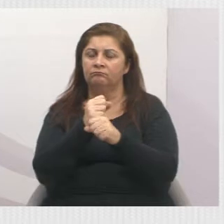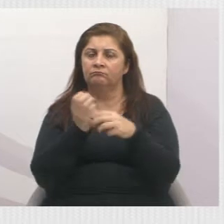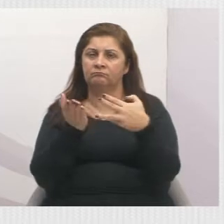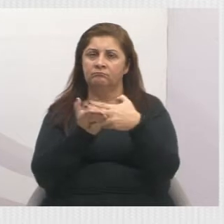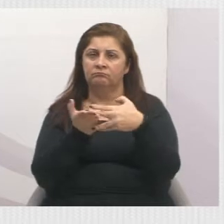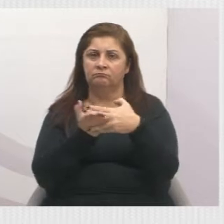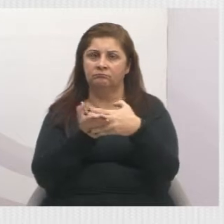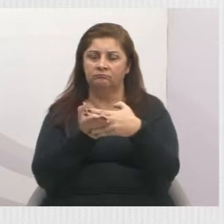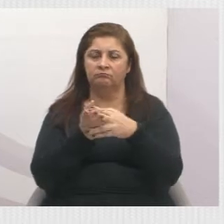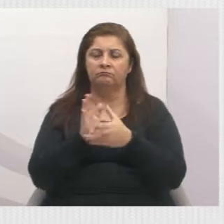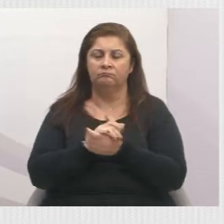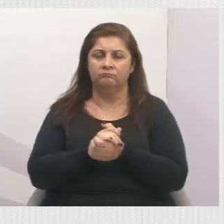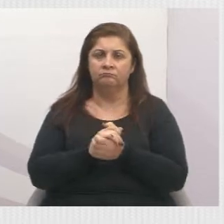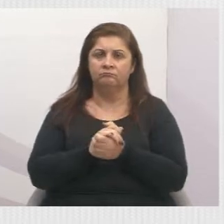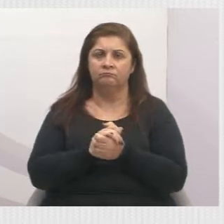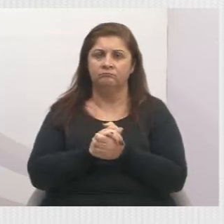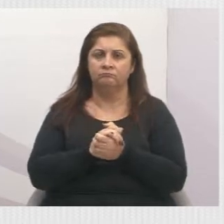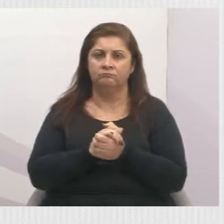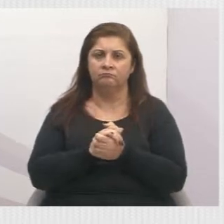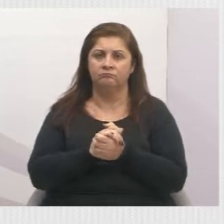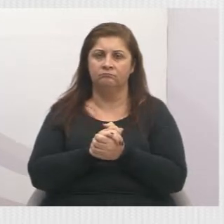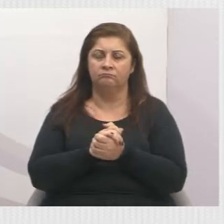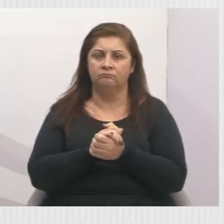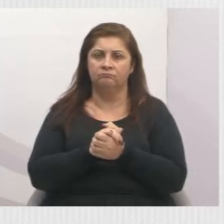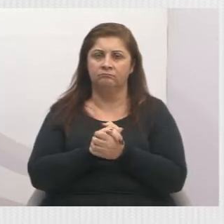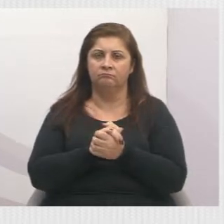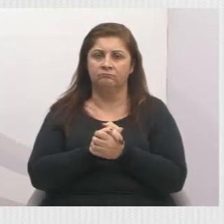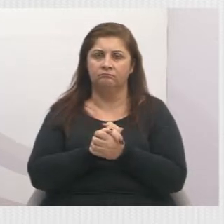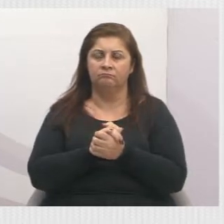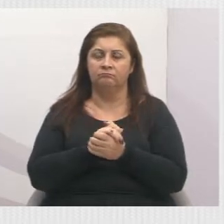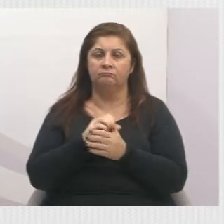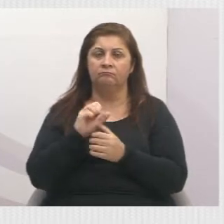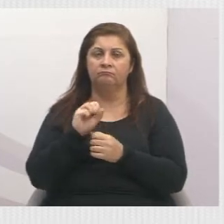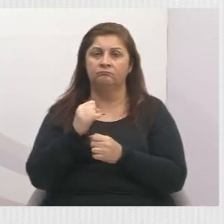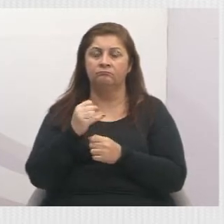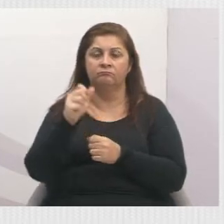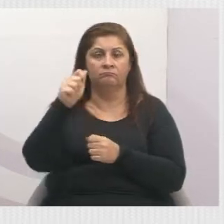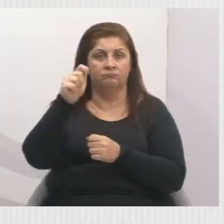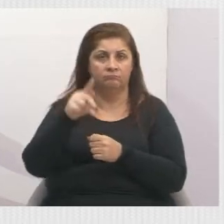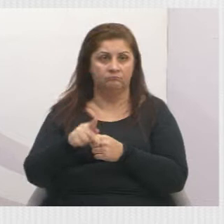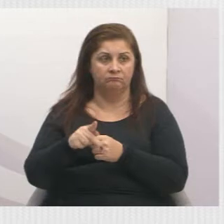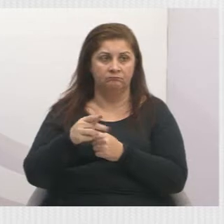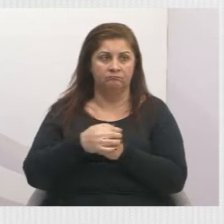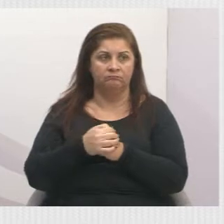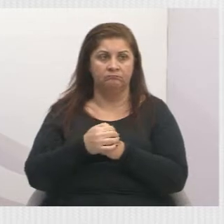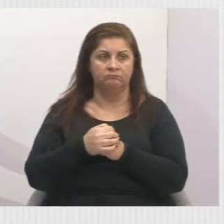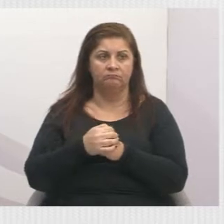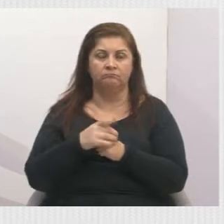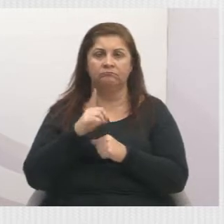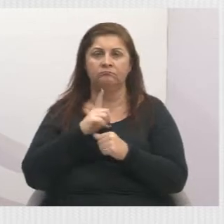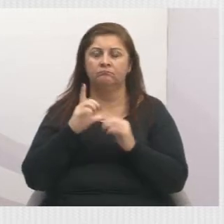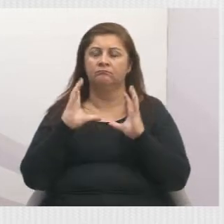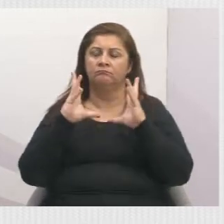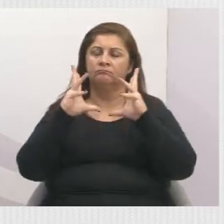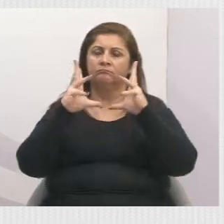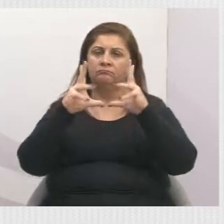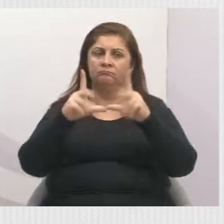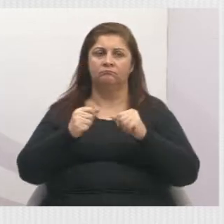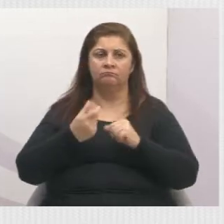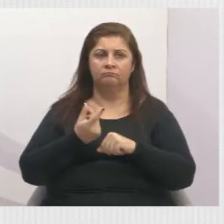a segunda, ainda de pedágio, o cálculo da média para quem se aposentasse, incluía todas as